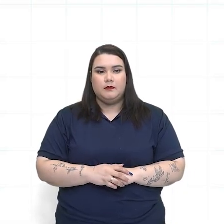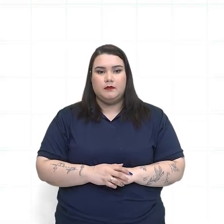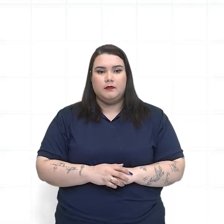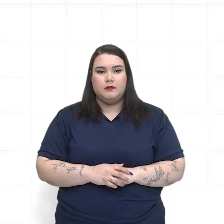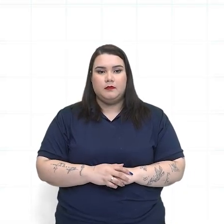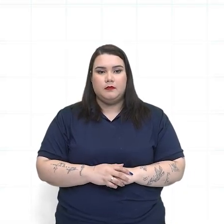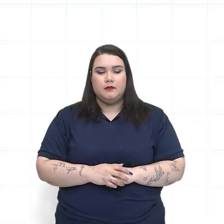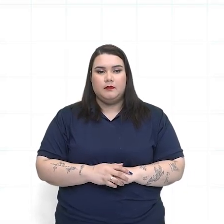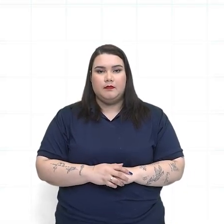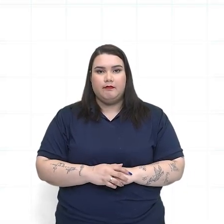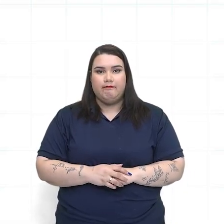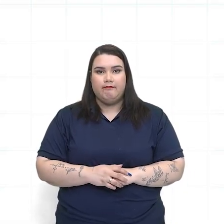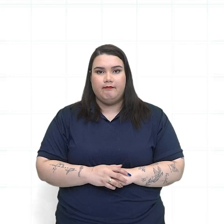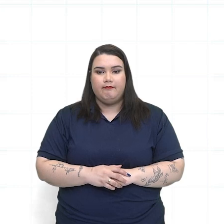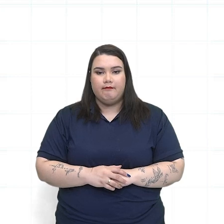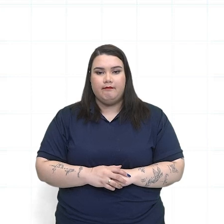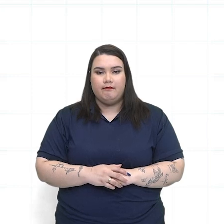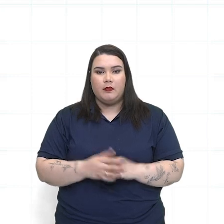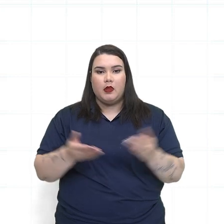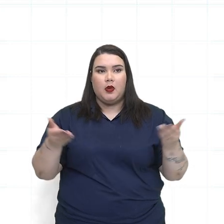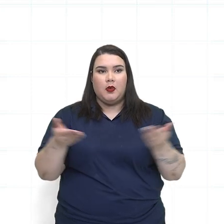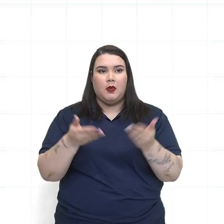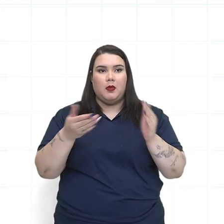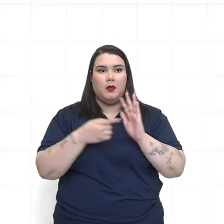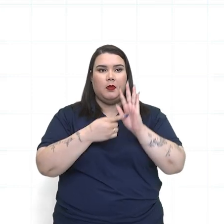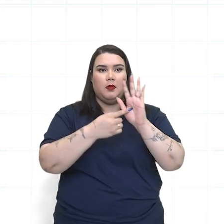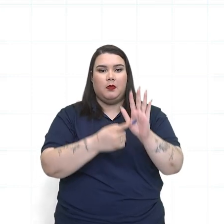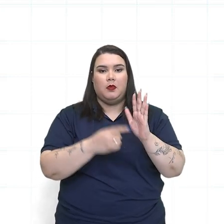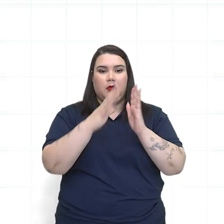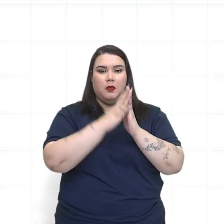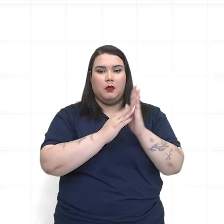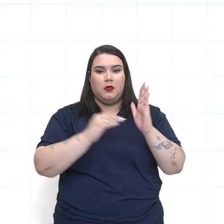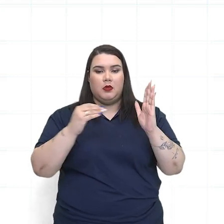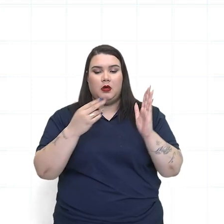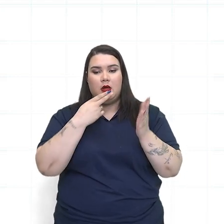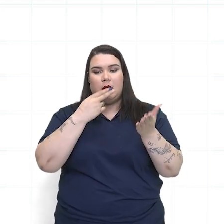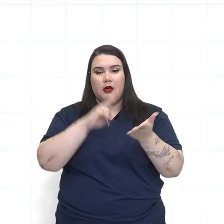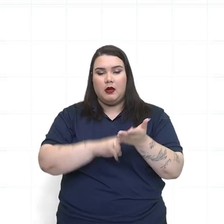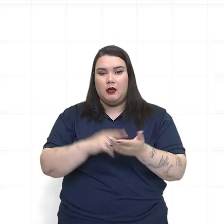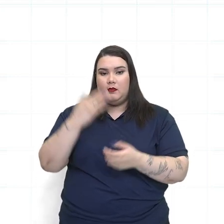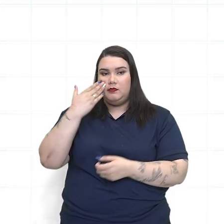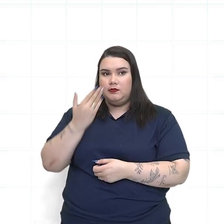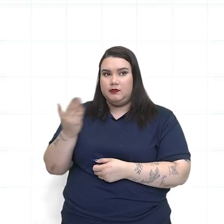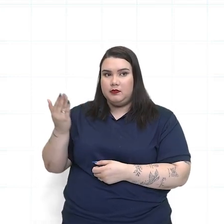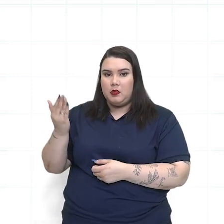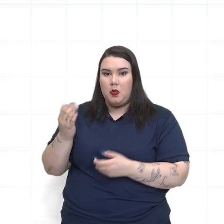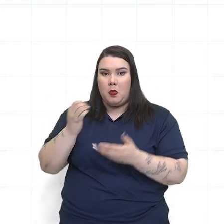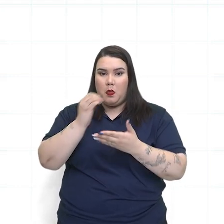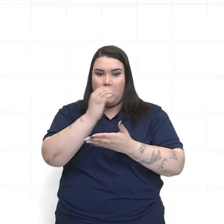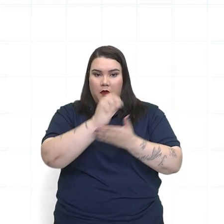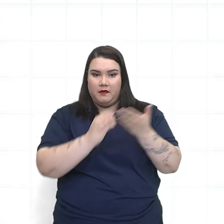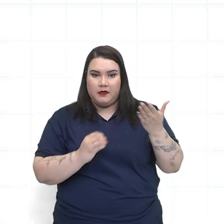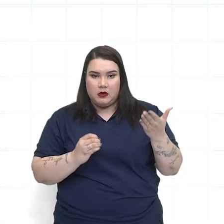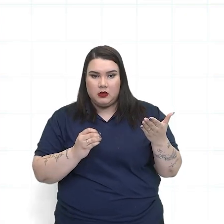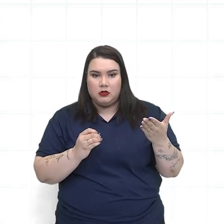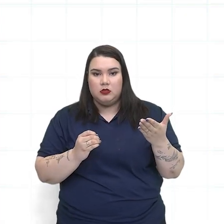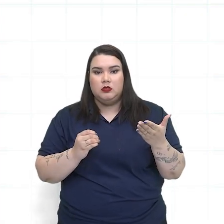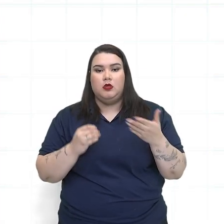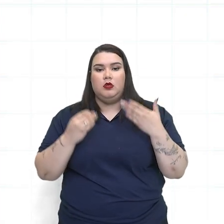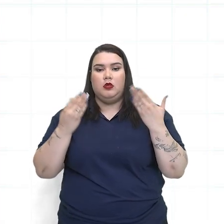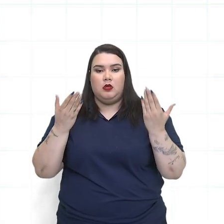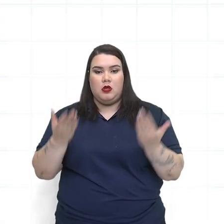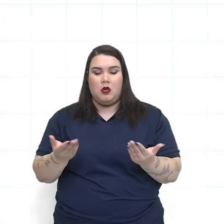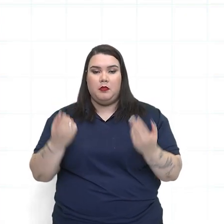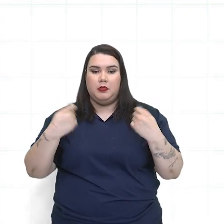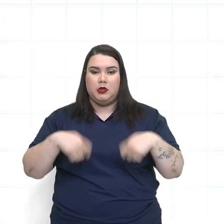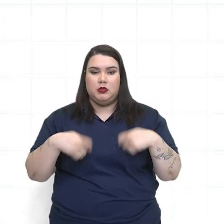Isso, agora na carta. Vamos ver o modelo de uma carta. Vejam bem aí, olha. Agora, sendo uma carta, um ofício, nós